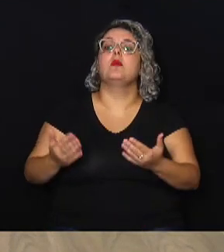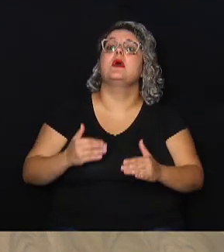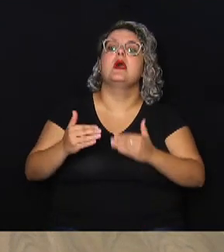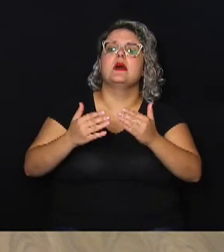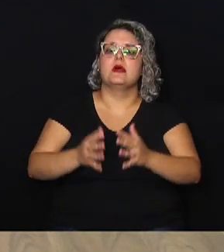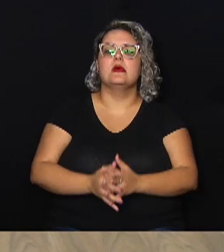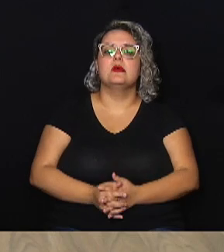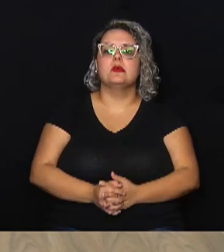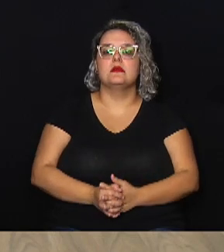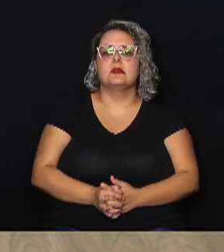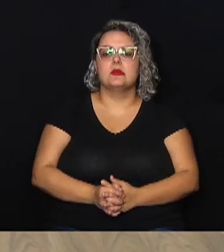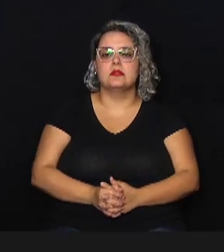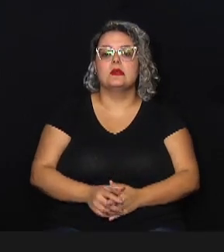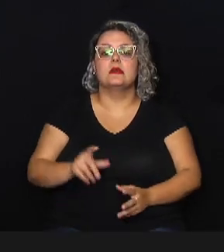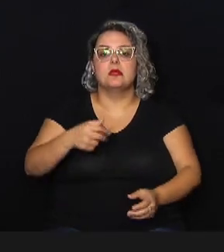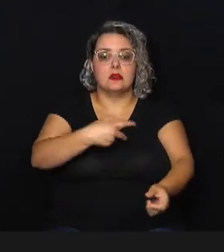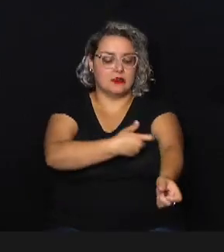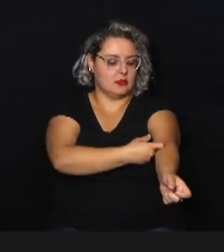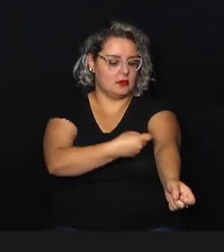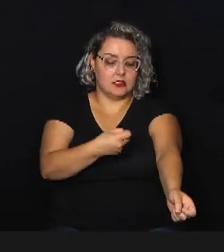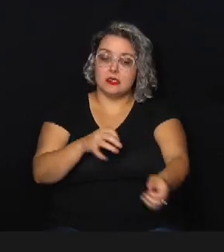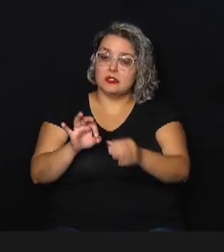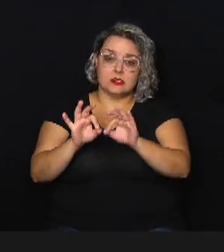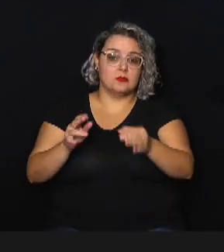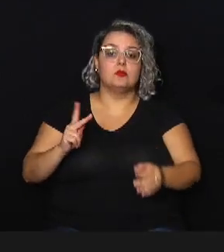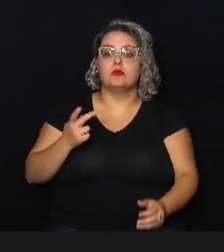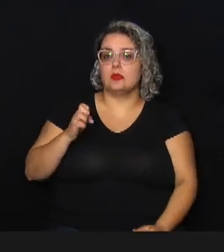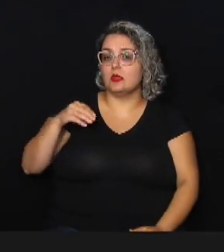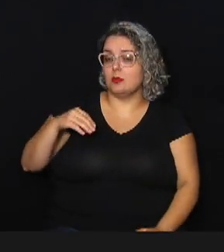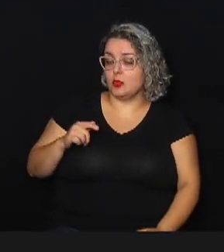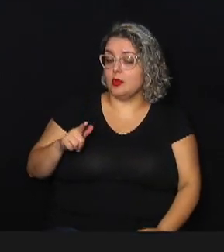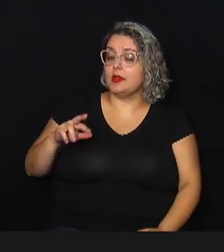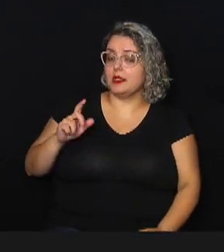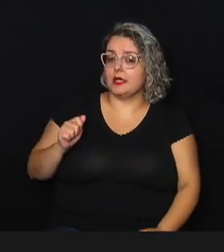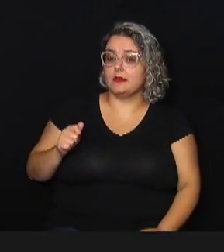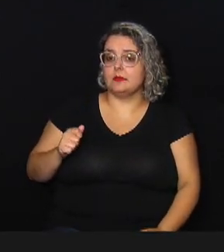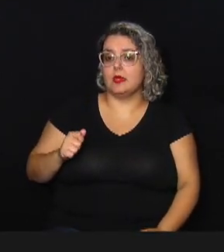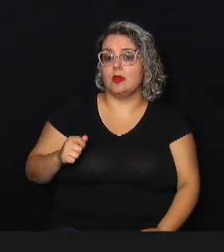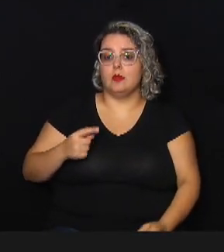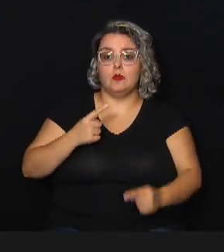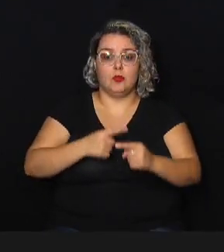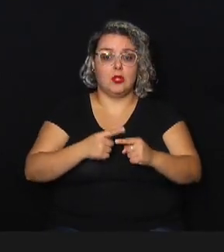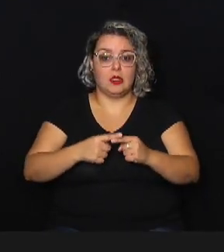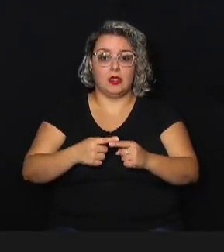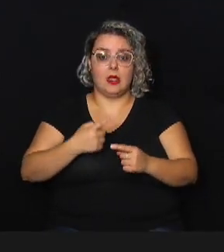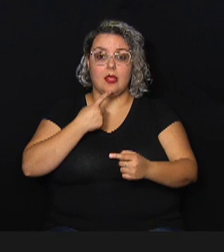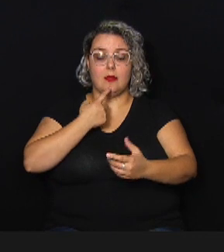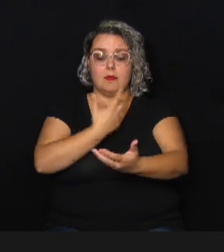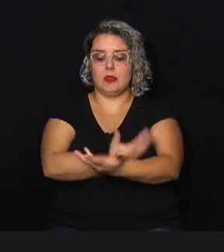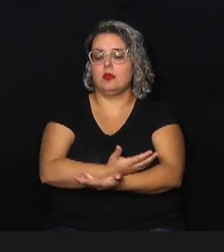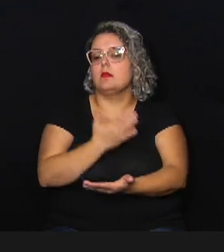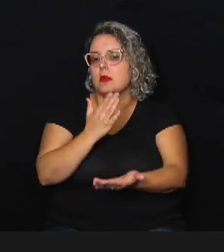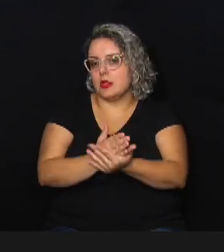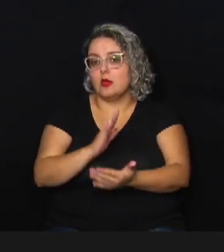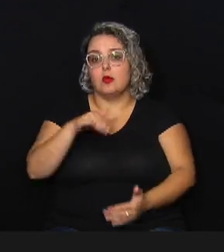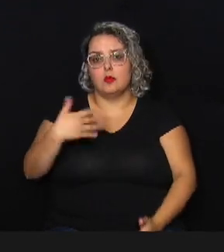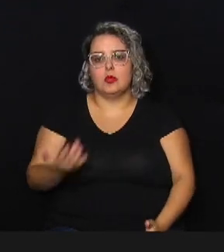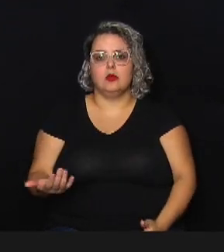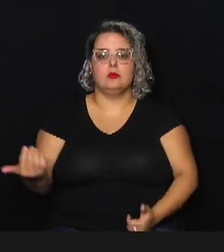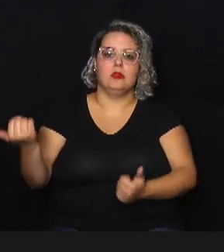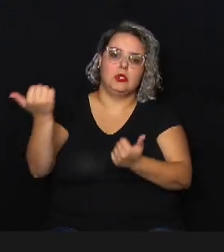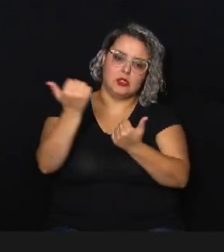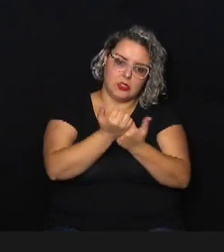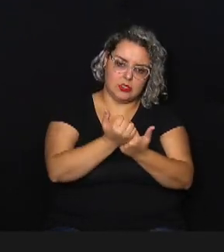É através do exame de sangue simples, do hemograma, porque a medula parou de funcionar, porque quando você vai fazer o transplante, você faz